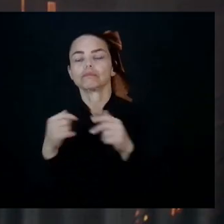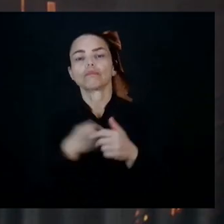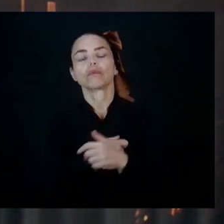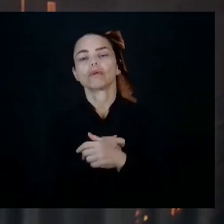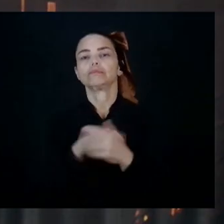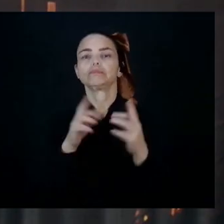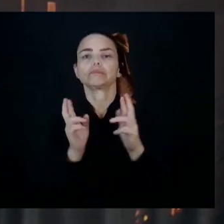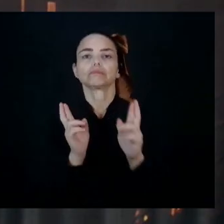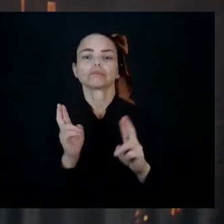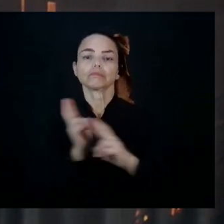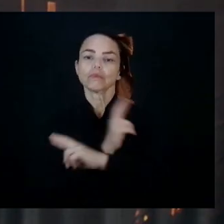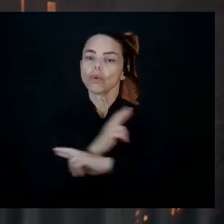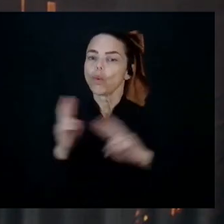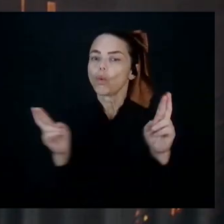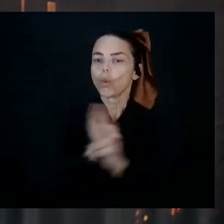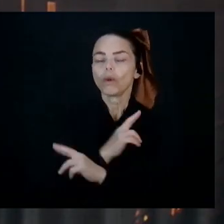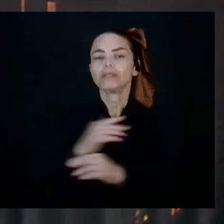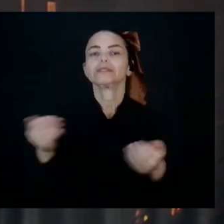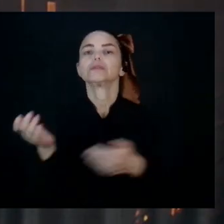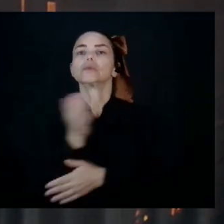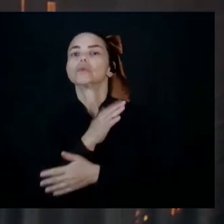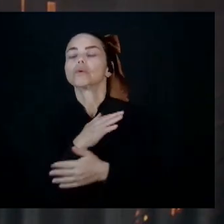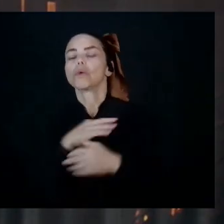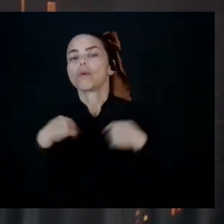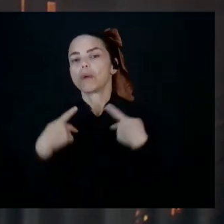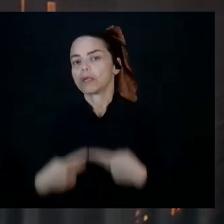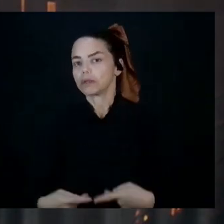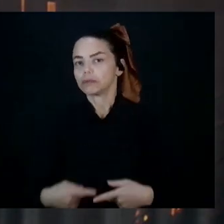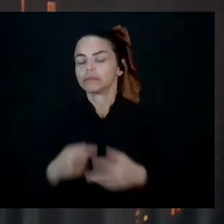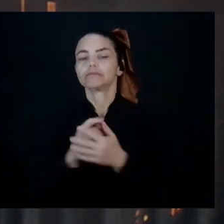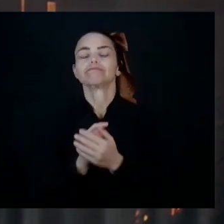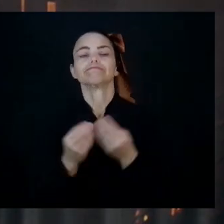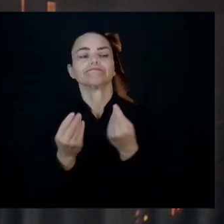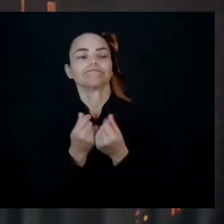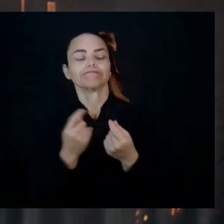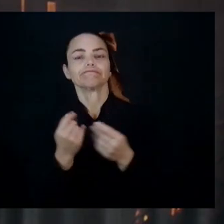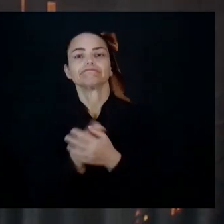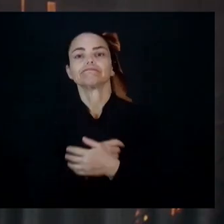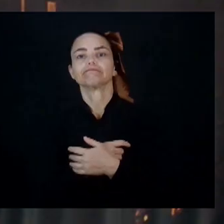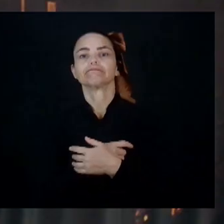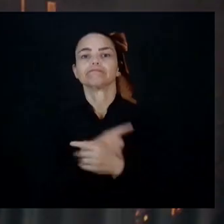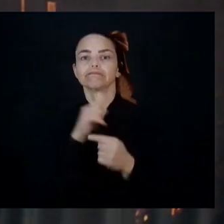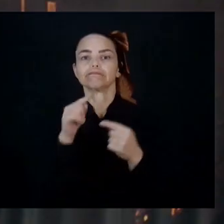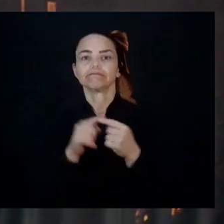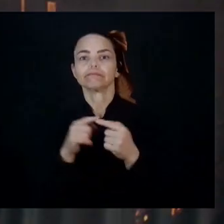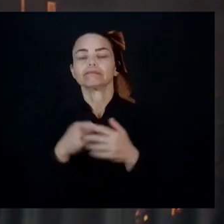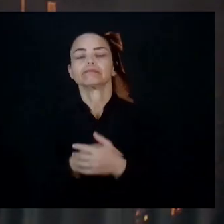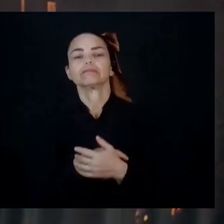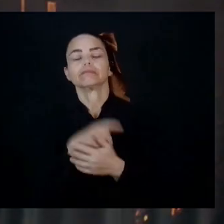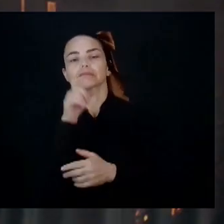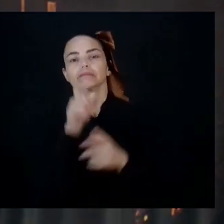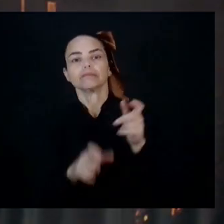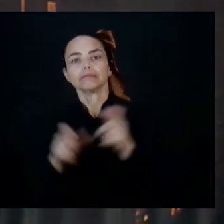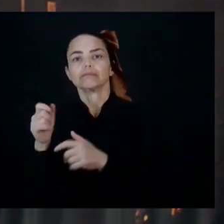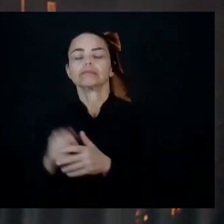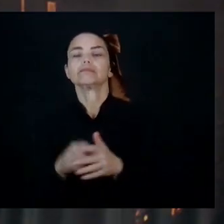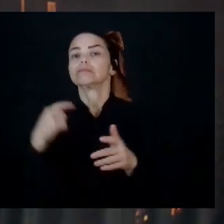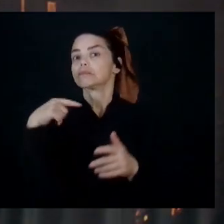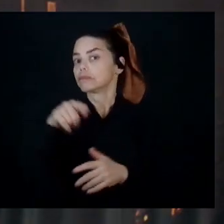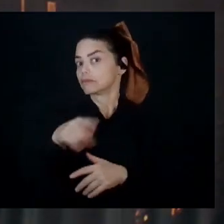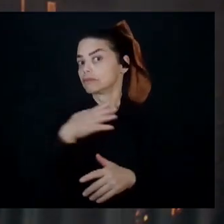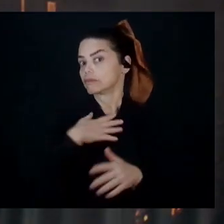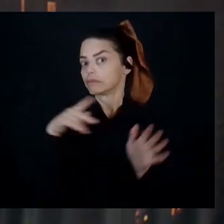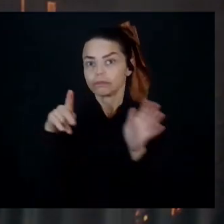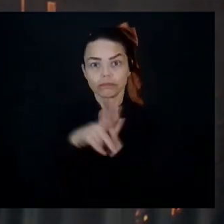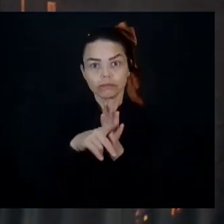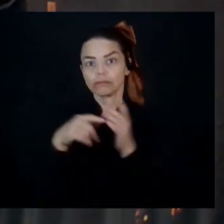tem uma realidade muito complicada. Delicadamente. Então, justamente objetiva as pessoas, né? Você pertence a mim, né? Eu